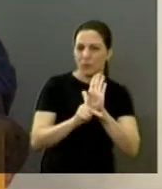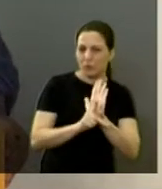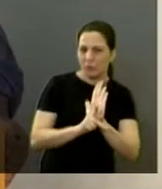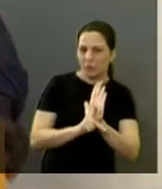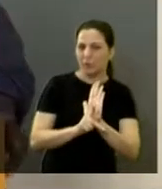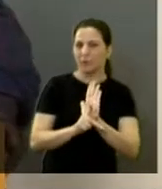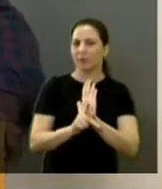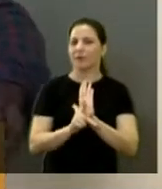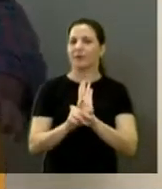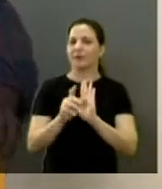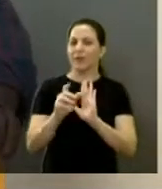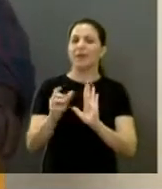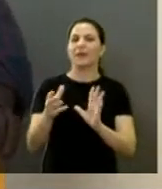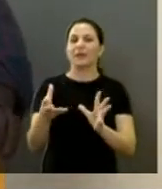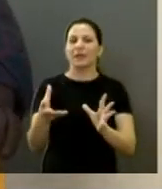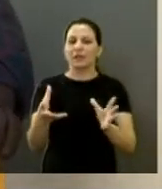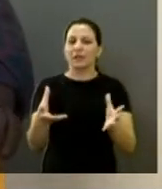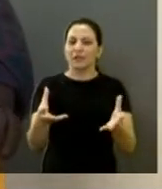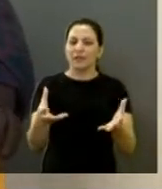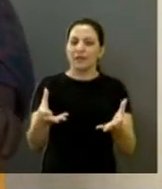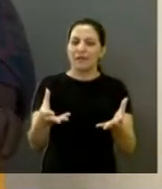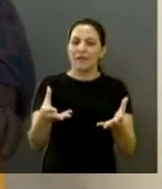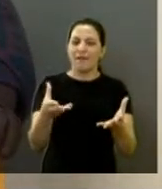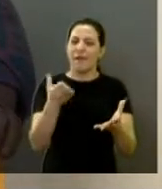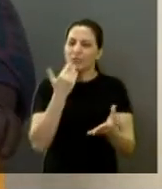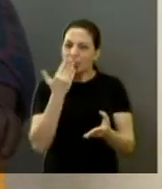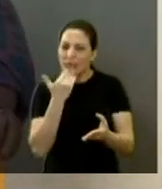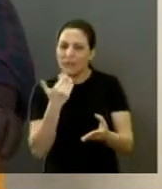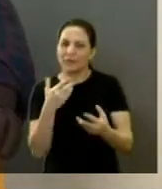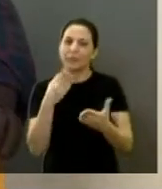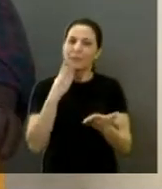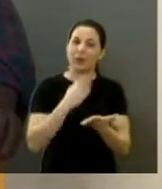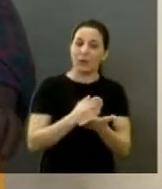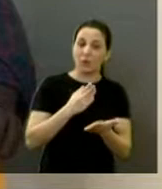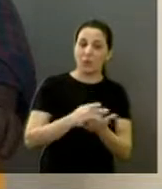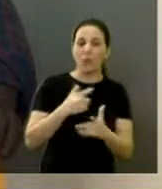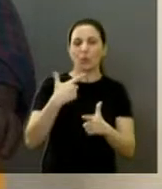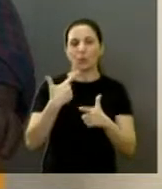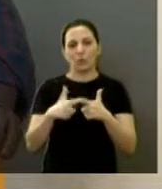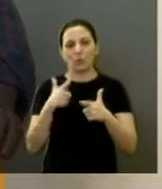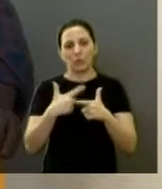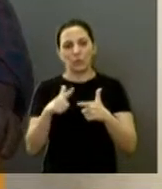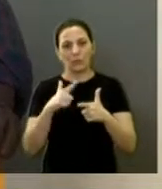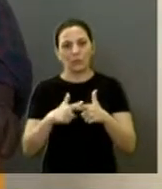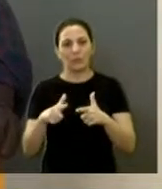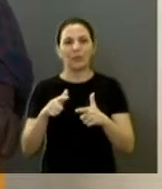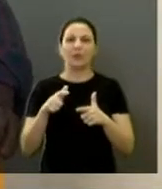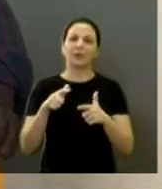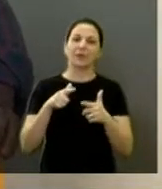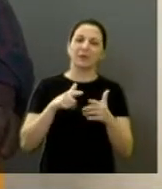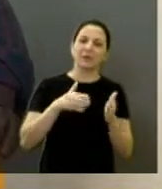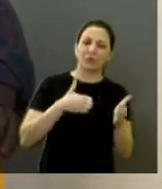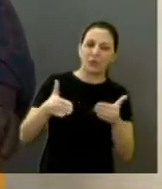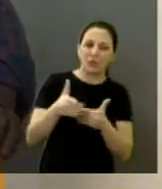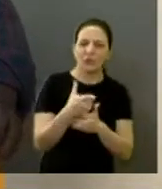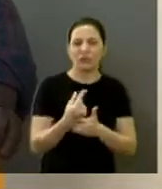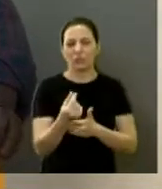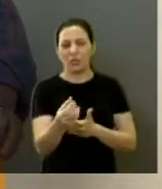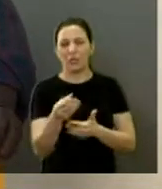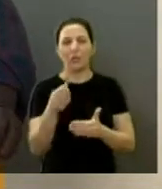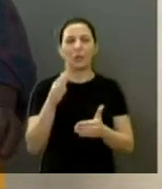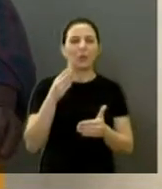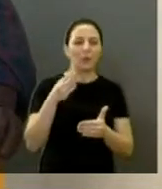alimentos paa onde foi parado com uma crise que deu na secretaria de agricultura que é de denúncia de desvio de verba polícia